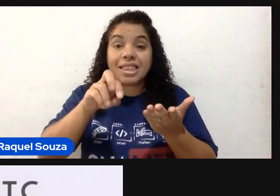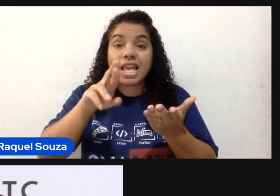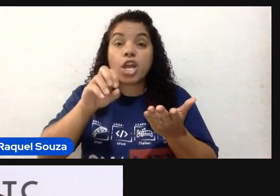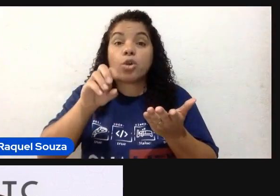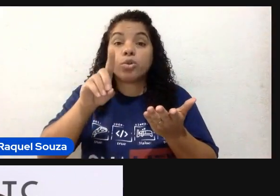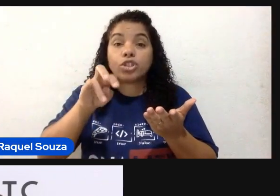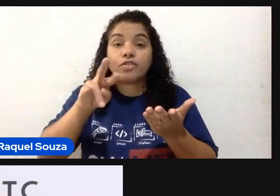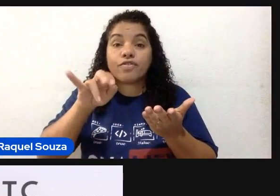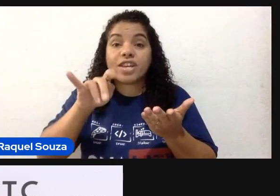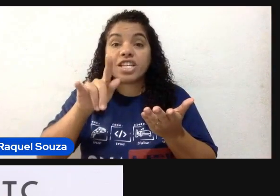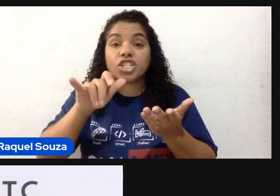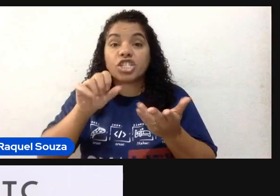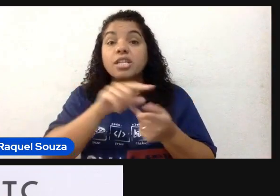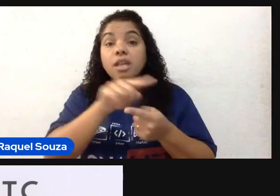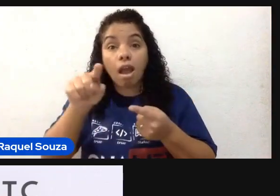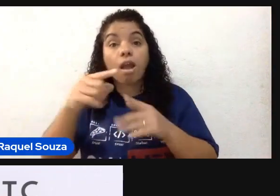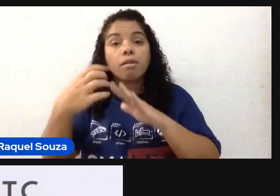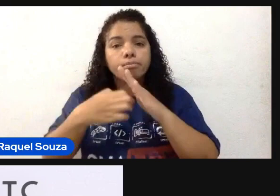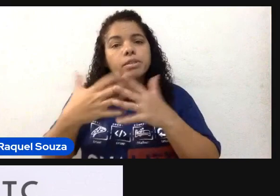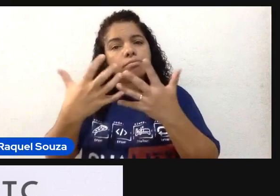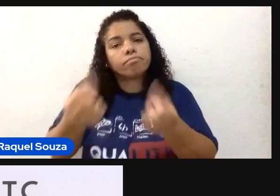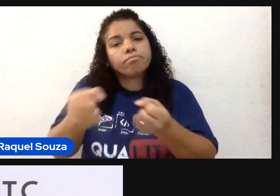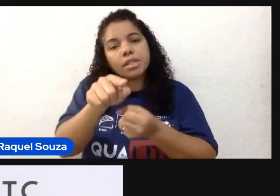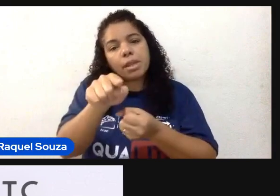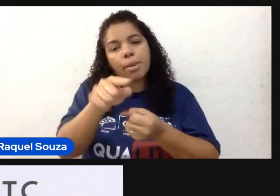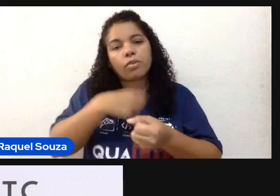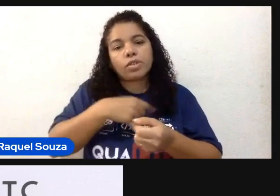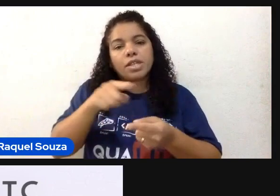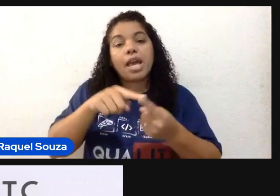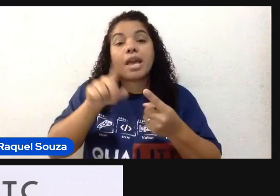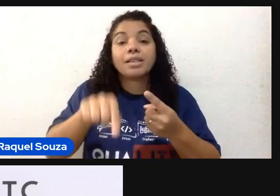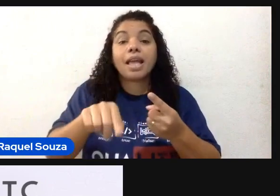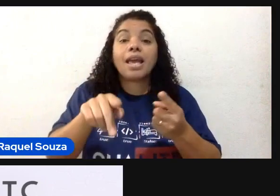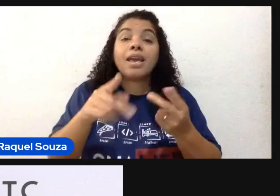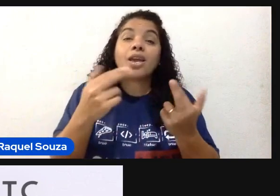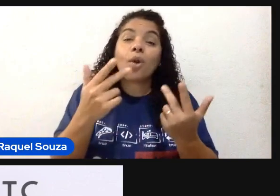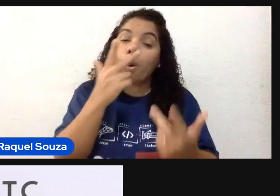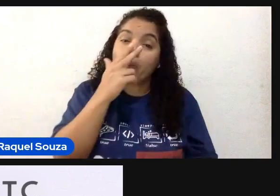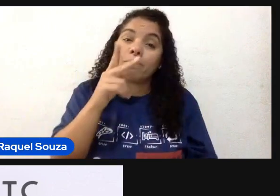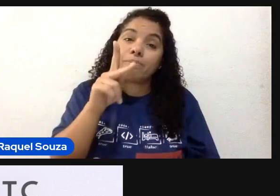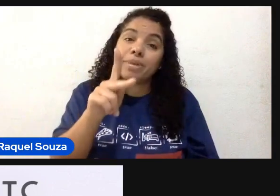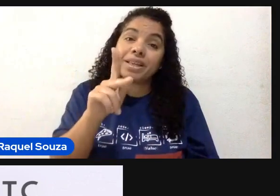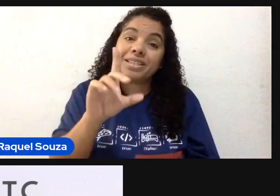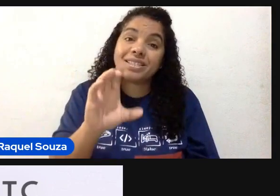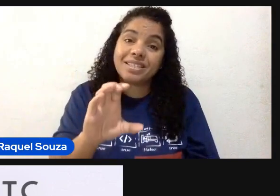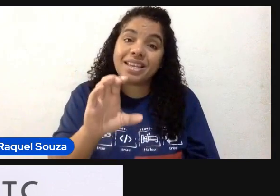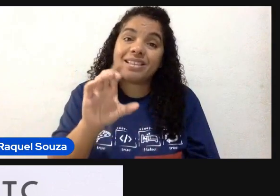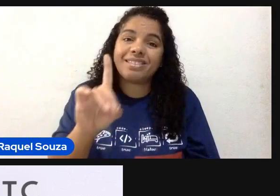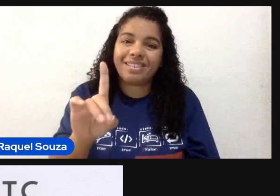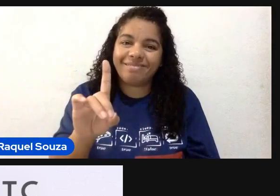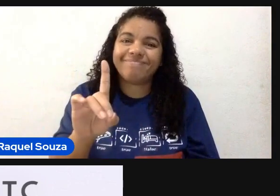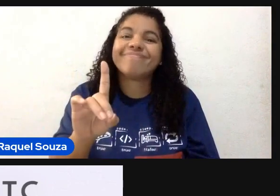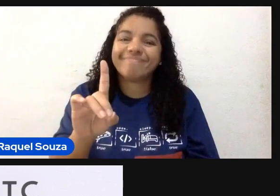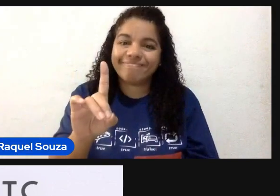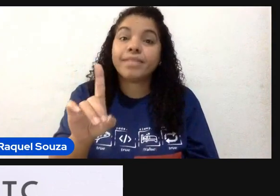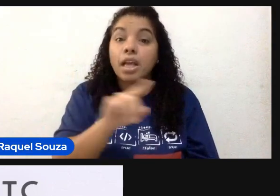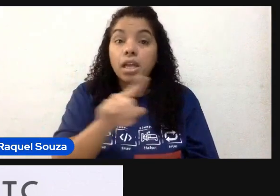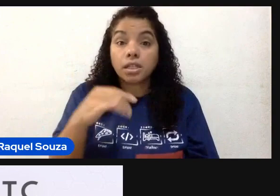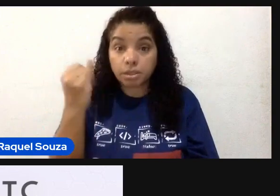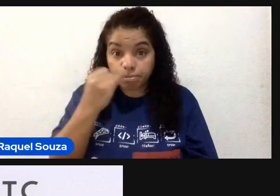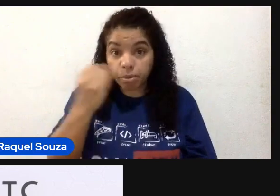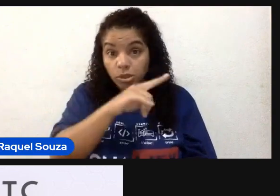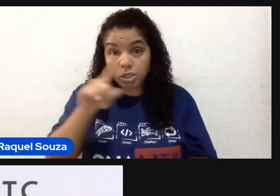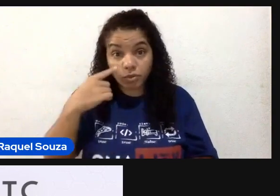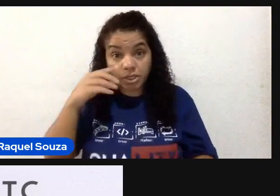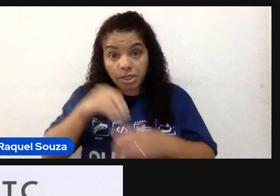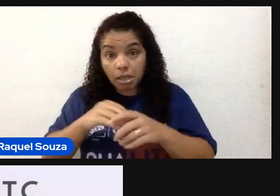aceitar você pelo que você é e possivelmente até como um PCD. Então, por isso que é importante, se você tem, você ficar sempre dentro das